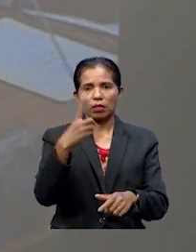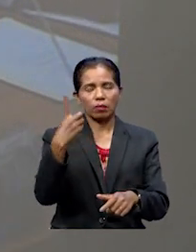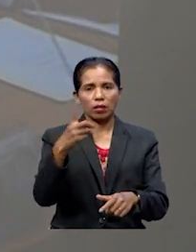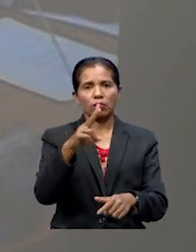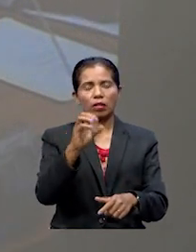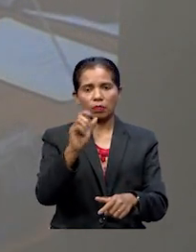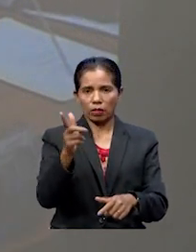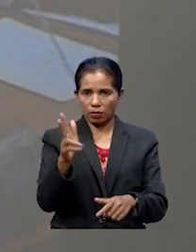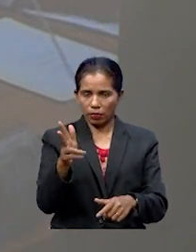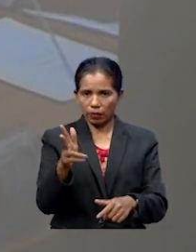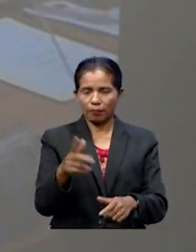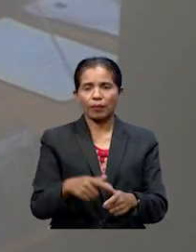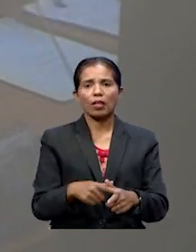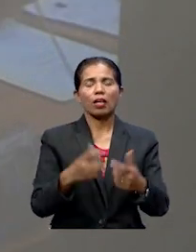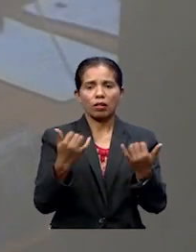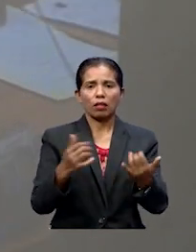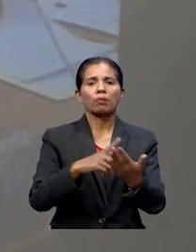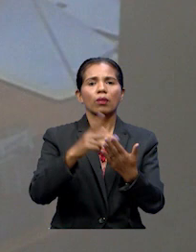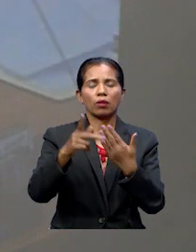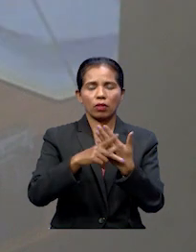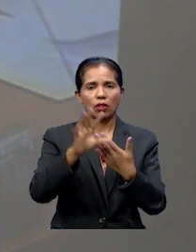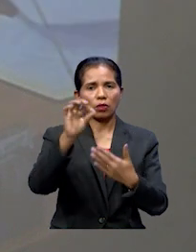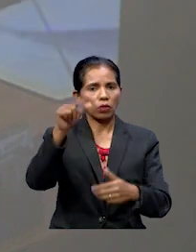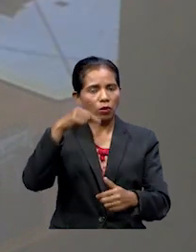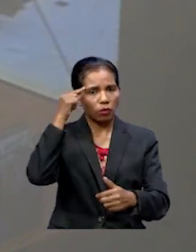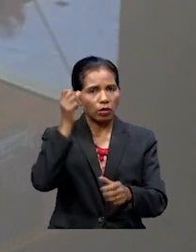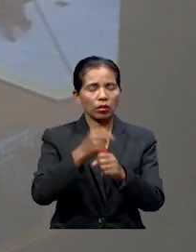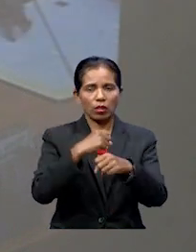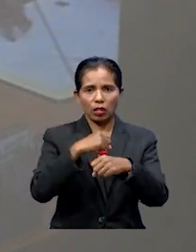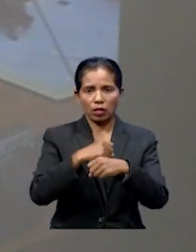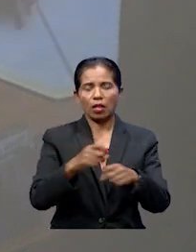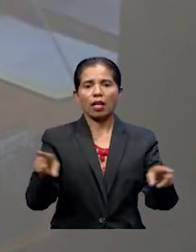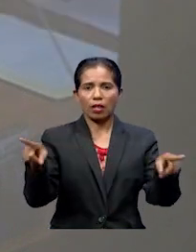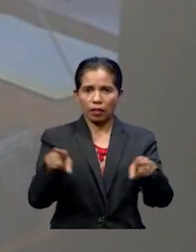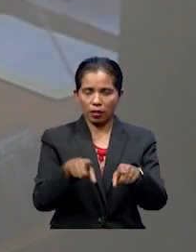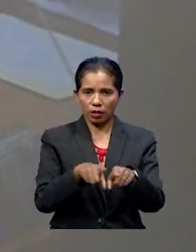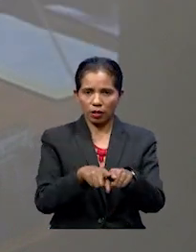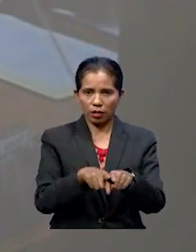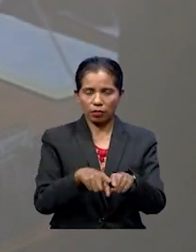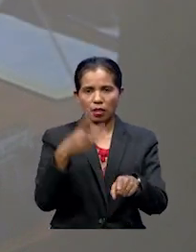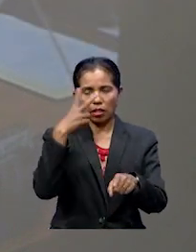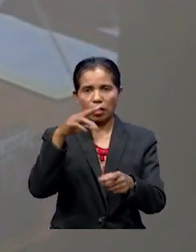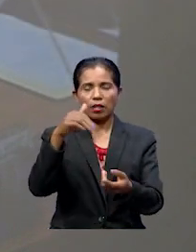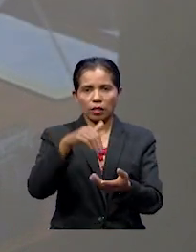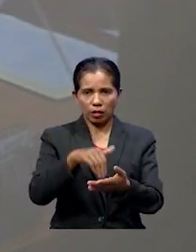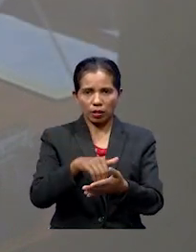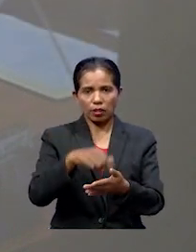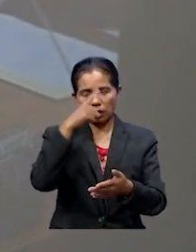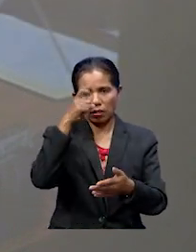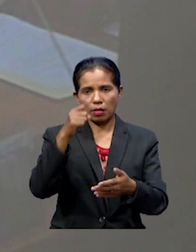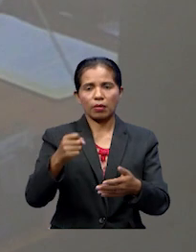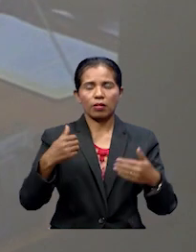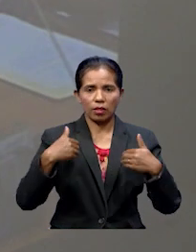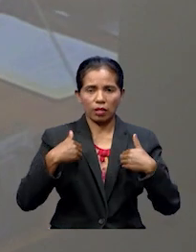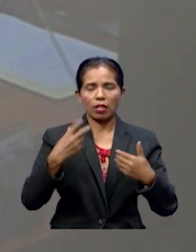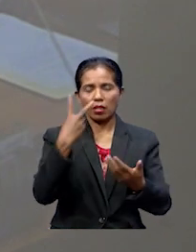2011-2030. Será que programa no governo constitucional, halo referência mos, ba avaliação idane, tamba iha